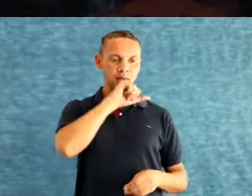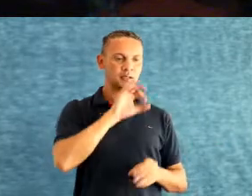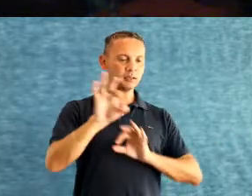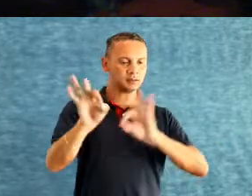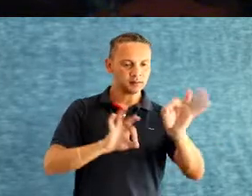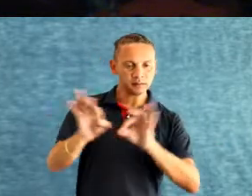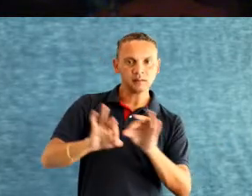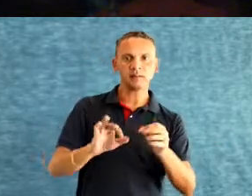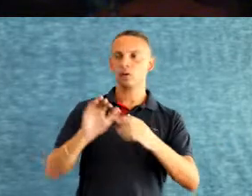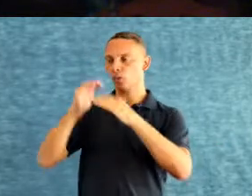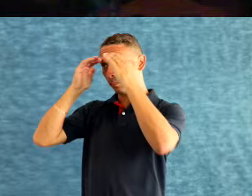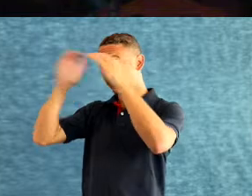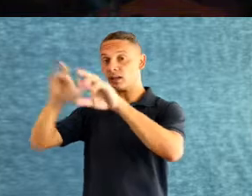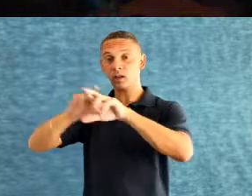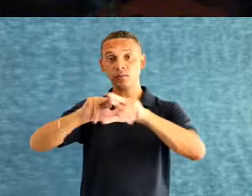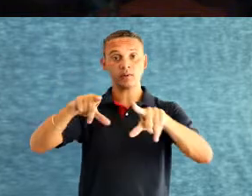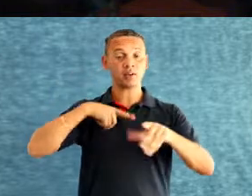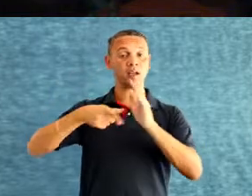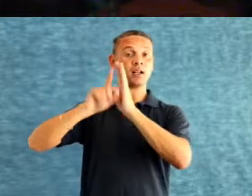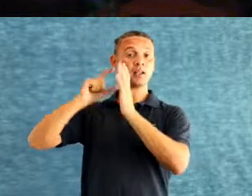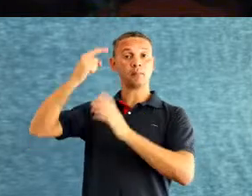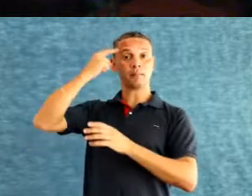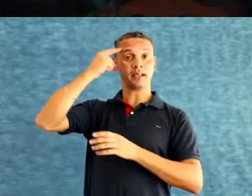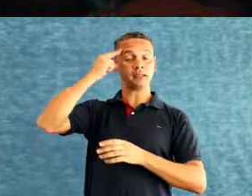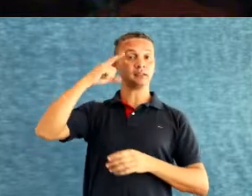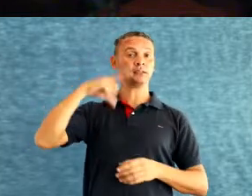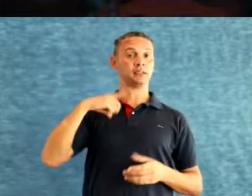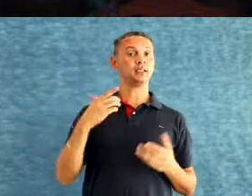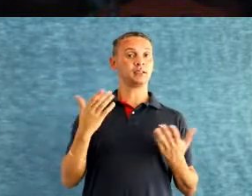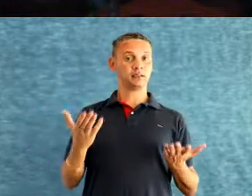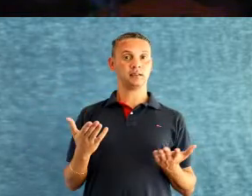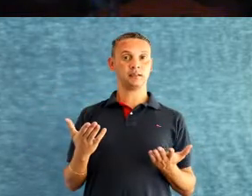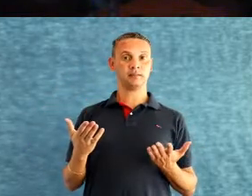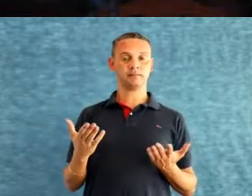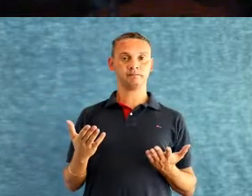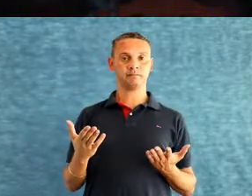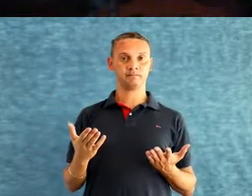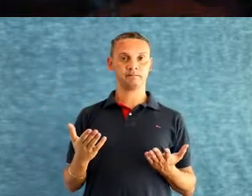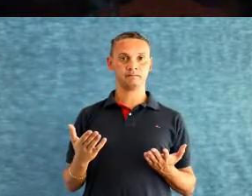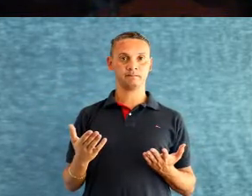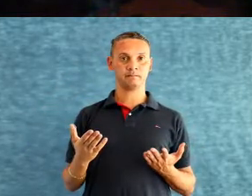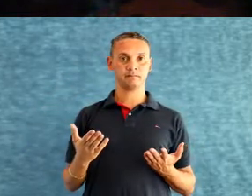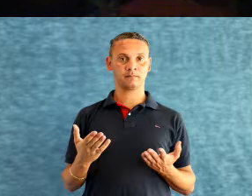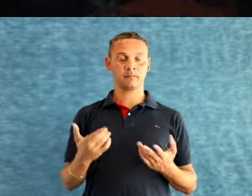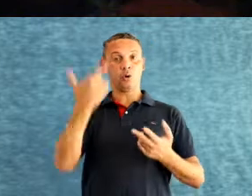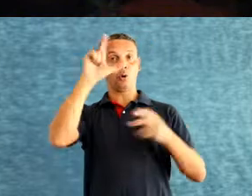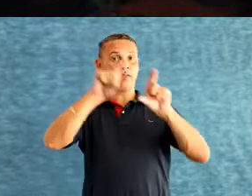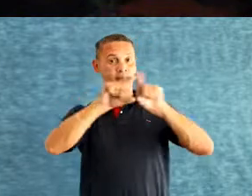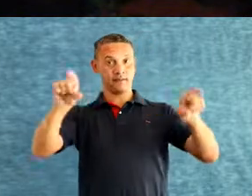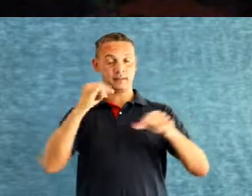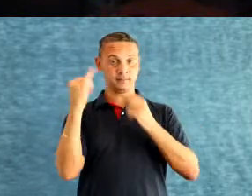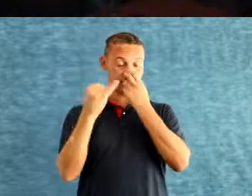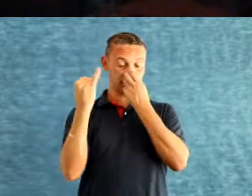servir, obedecer e aprazer aos nossos amos, isto é, a eles, homens. Outra frasinha